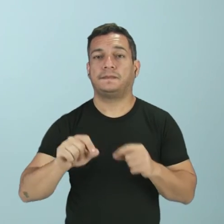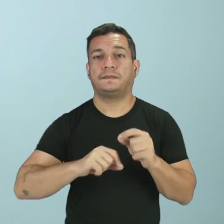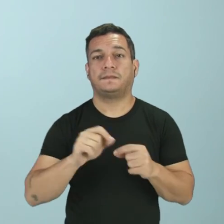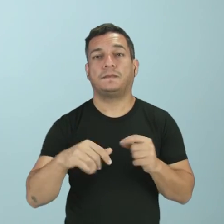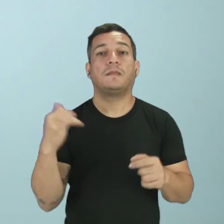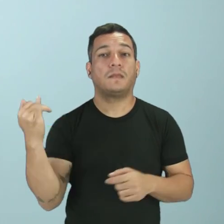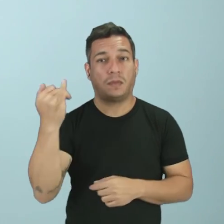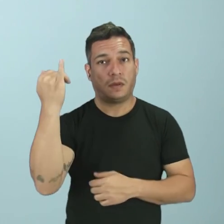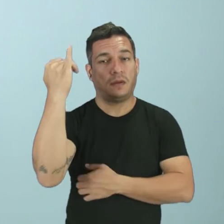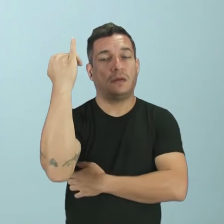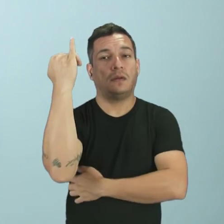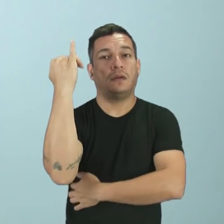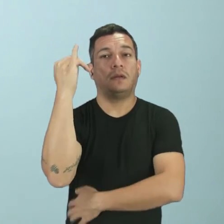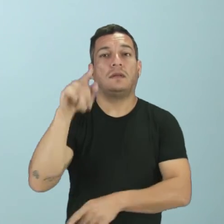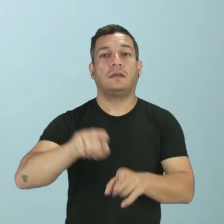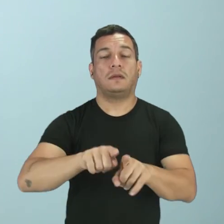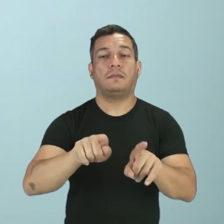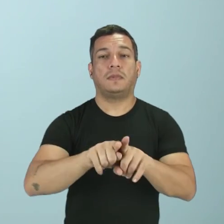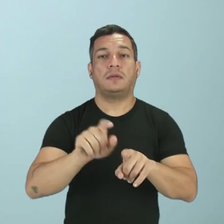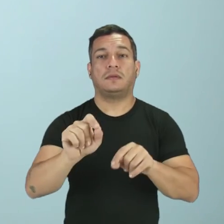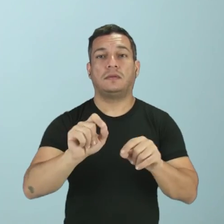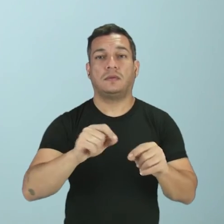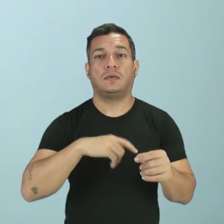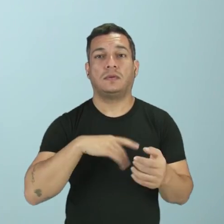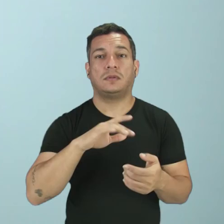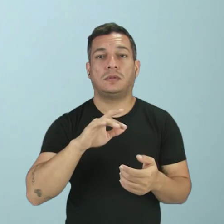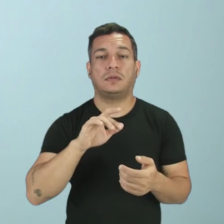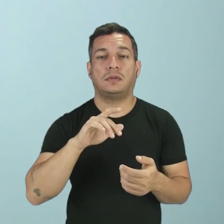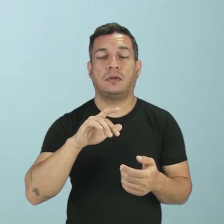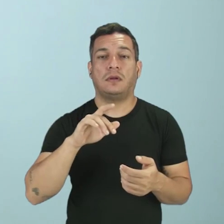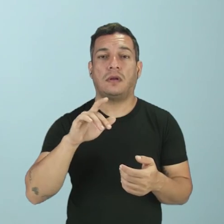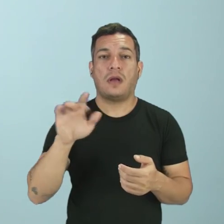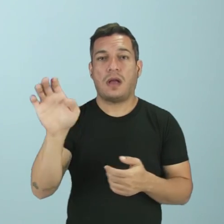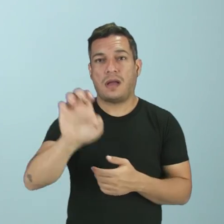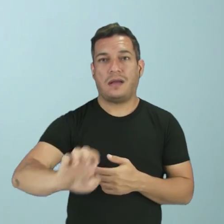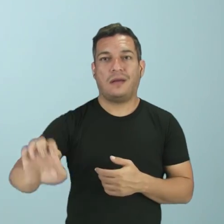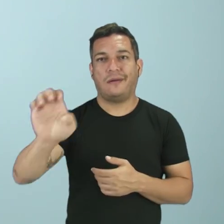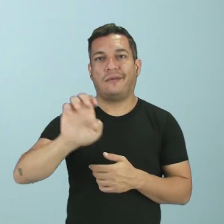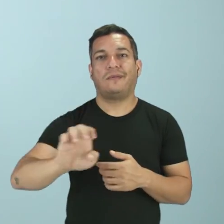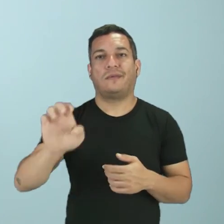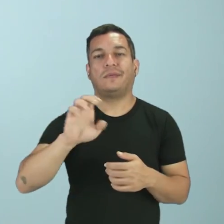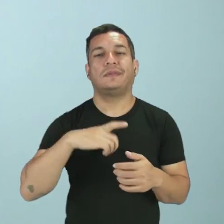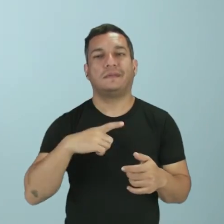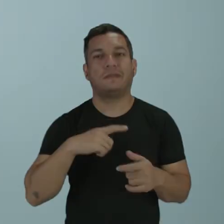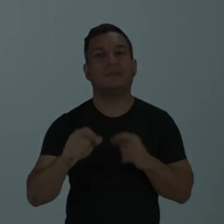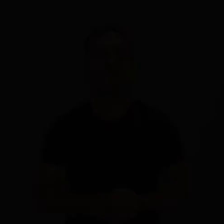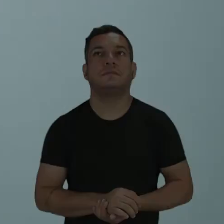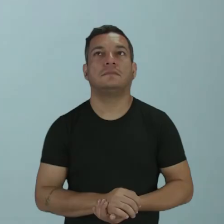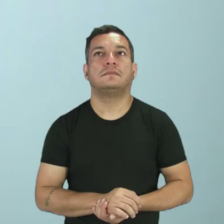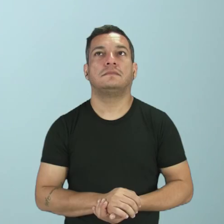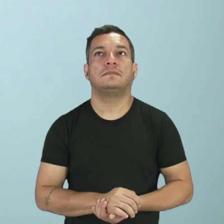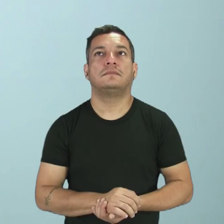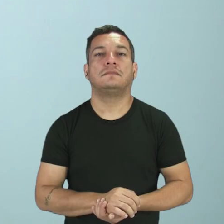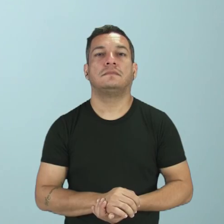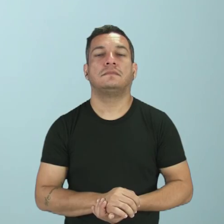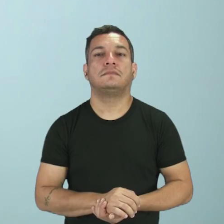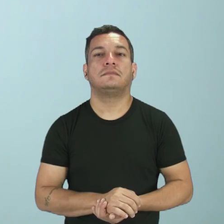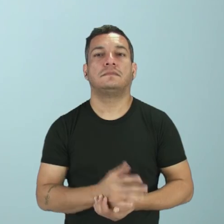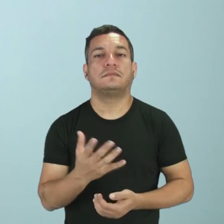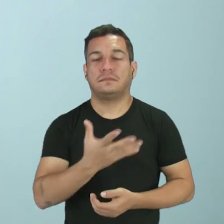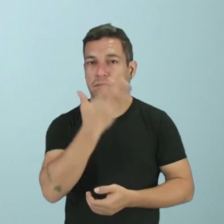grande importância e mexeram com toda a Europa durante esse período.